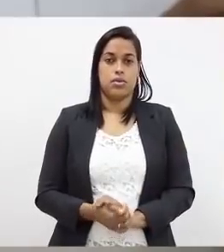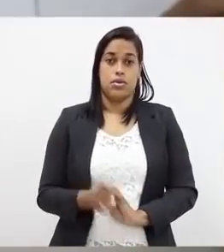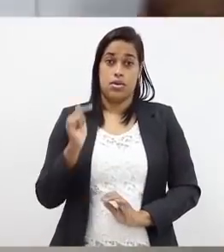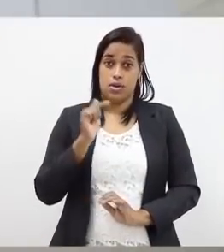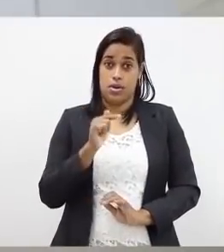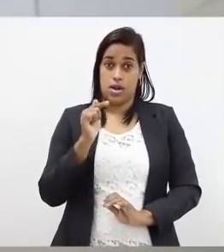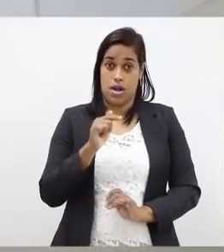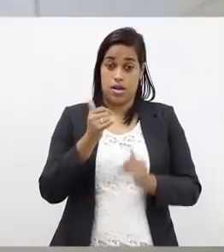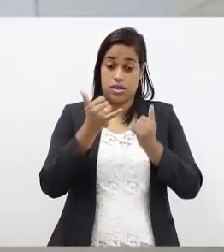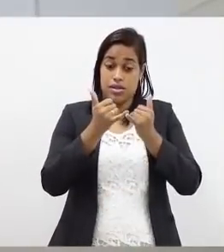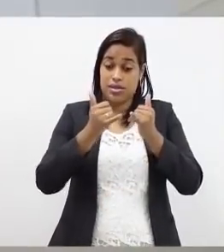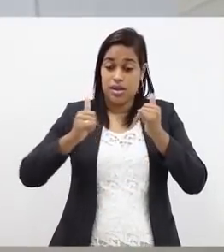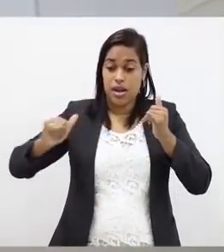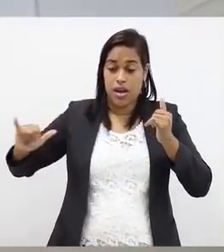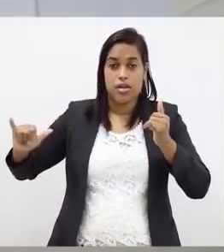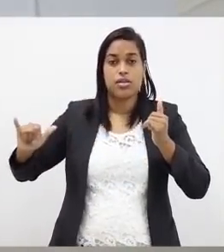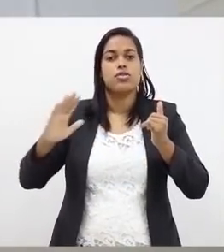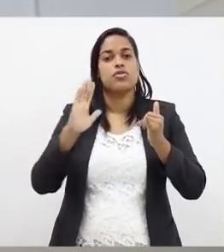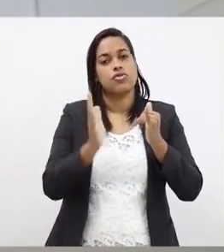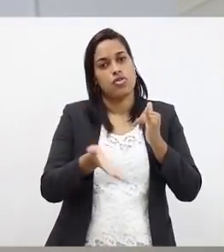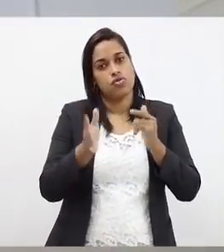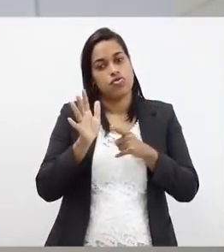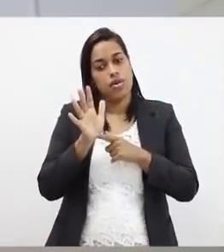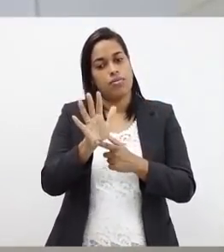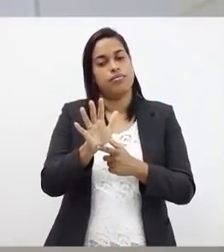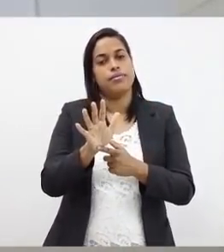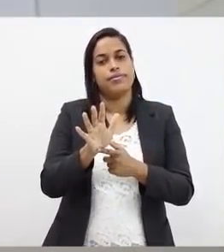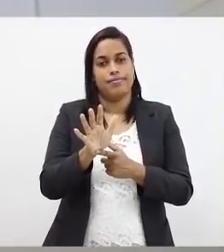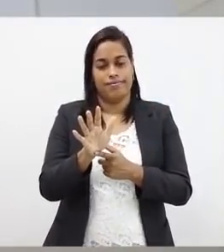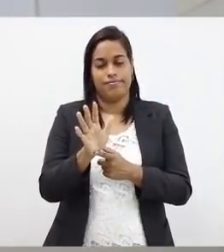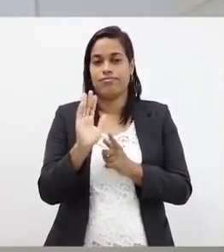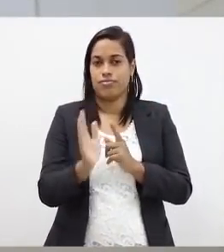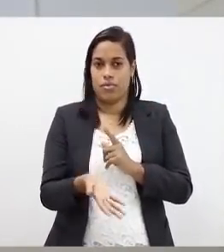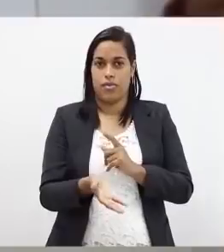Essa aresta já corresponde a essa aresta.